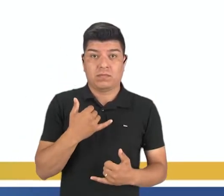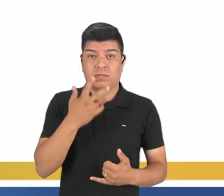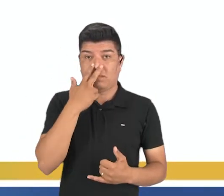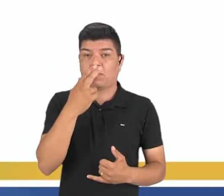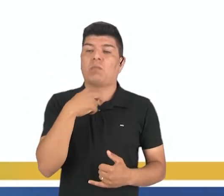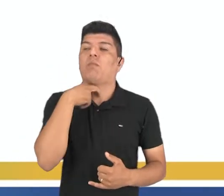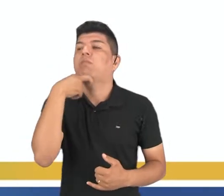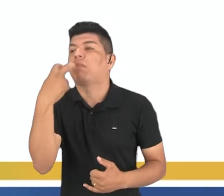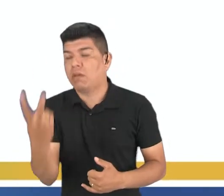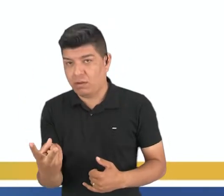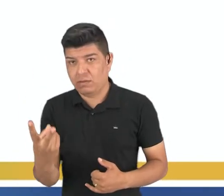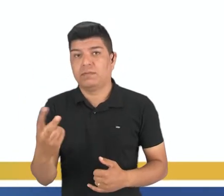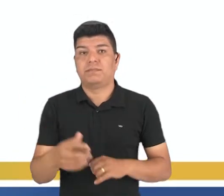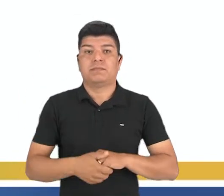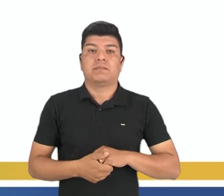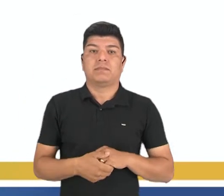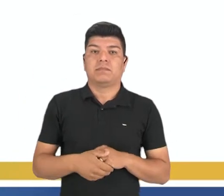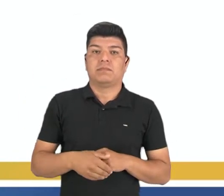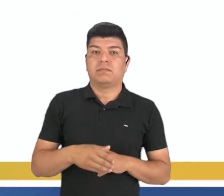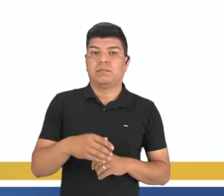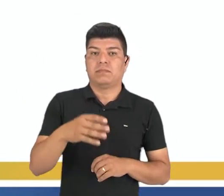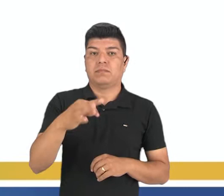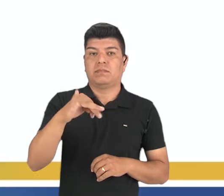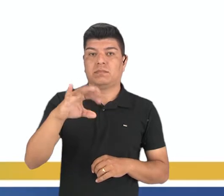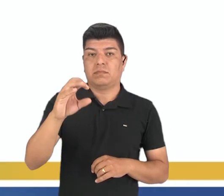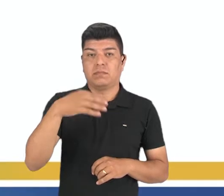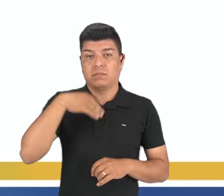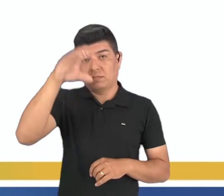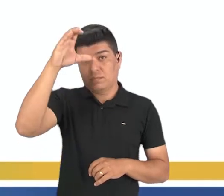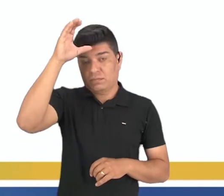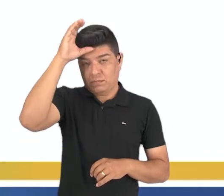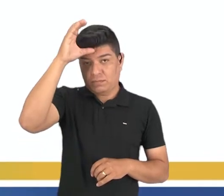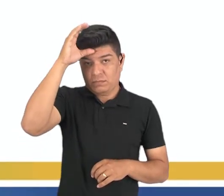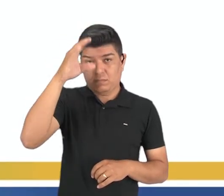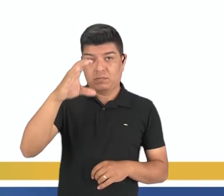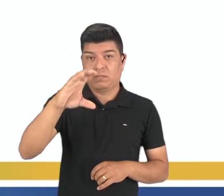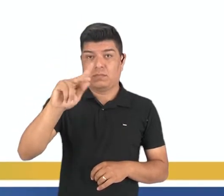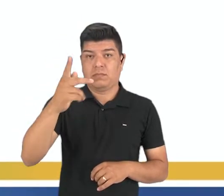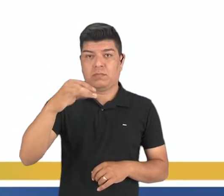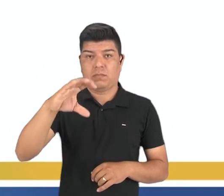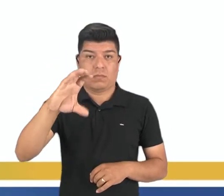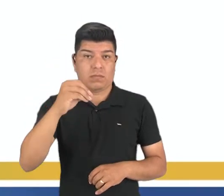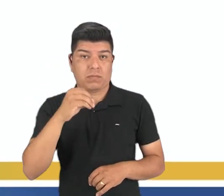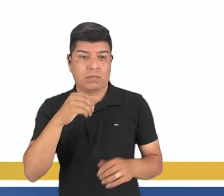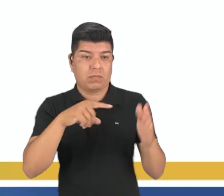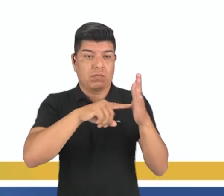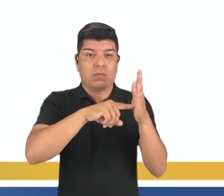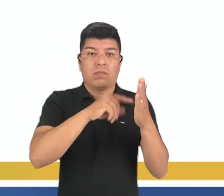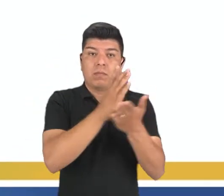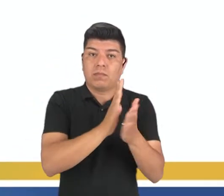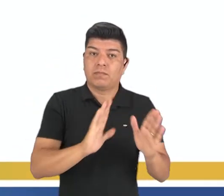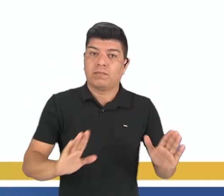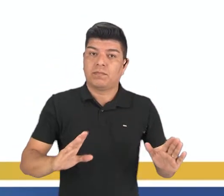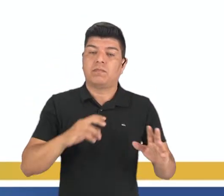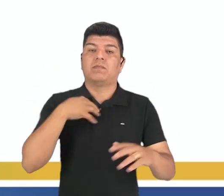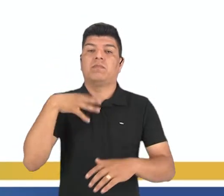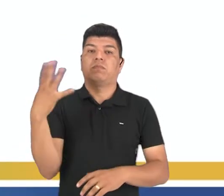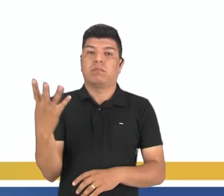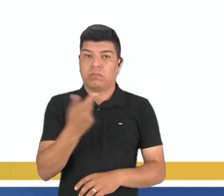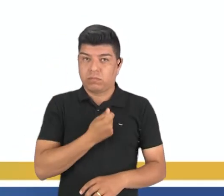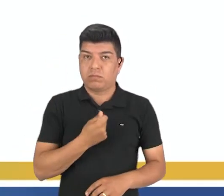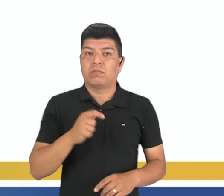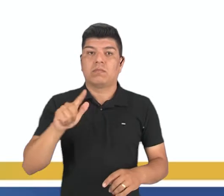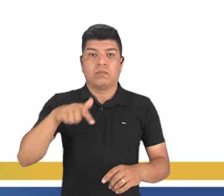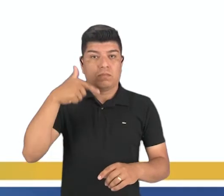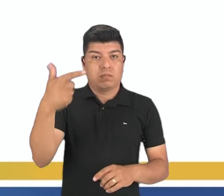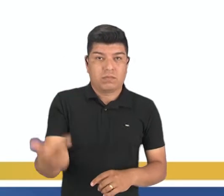de vomitar, tio Chico apareceu e desligou o motor que impulsionava o brinquedo. Fomos salvos. Depois